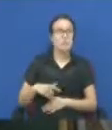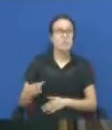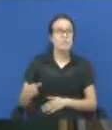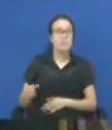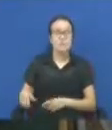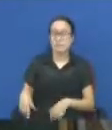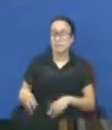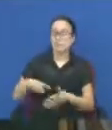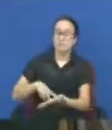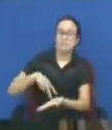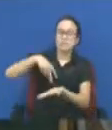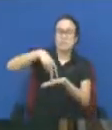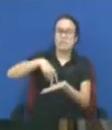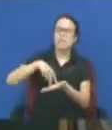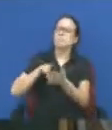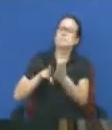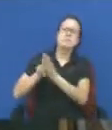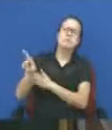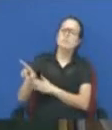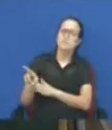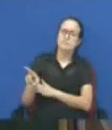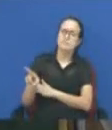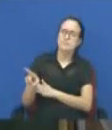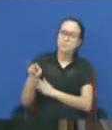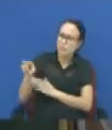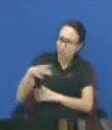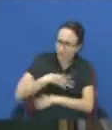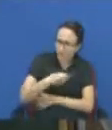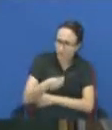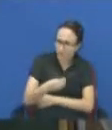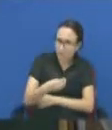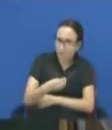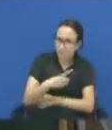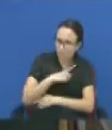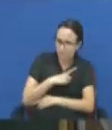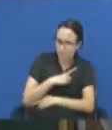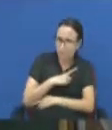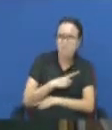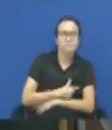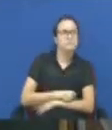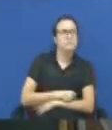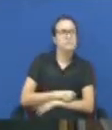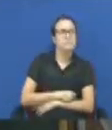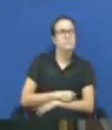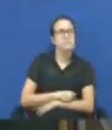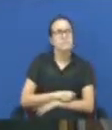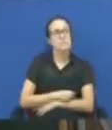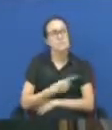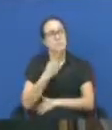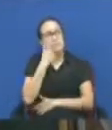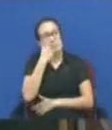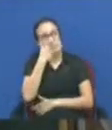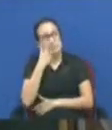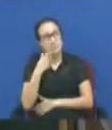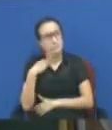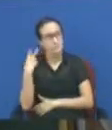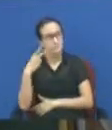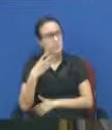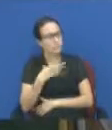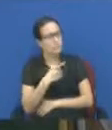eu perguntei para o vereador César, vereador, o senhor tem filhos? Na